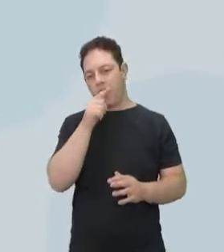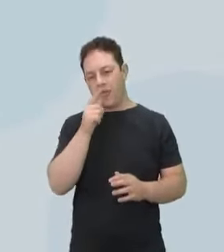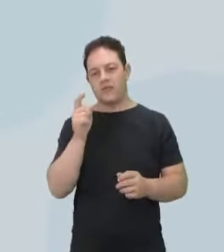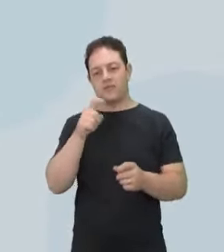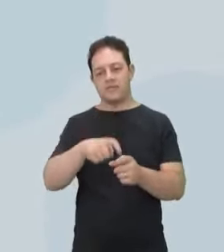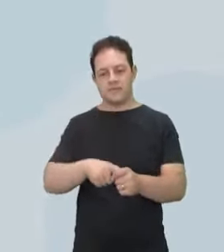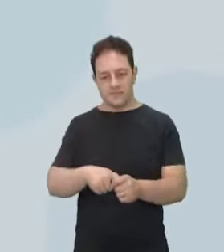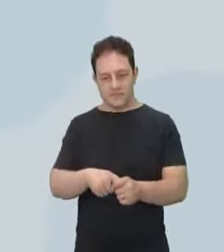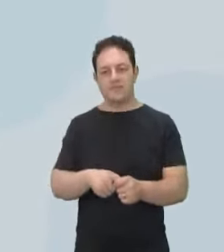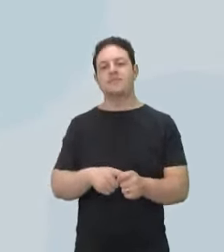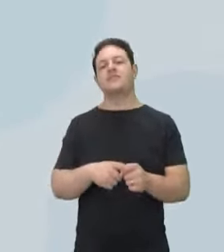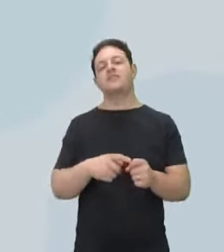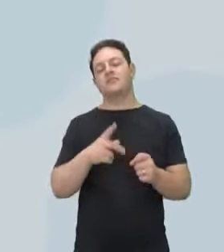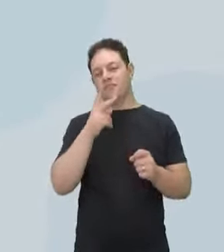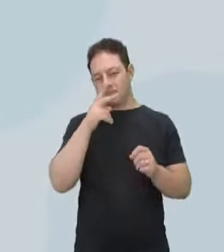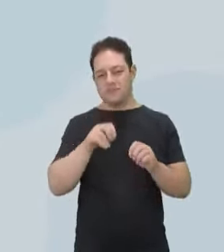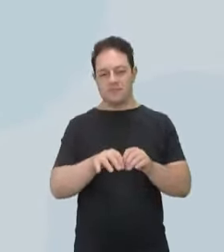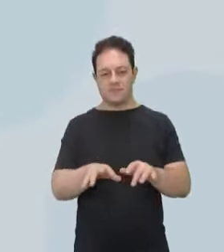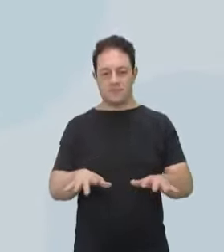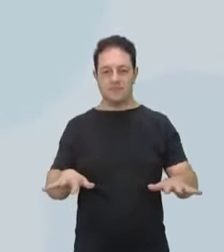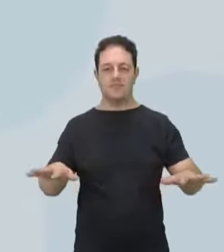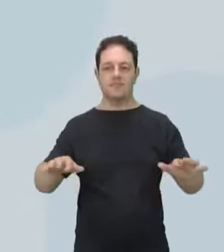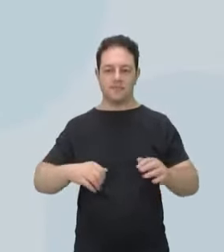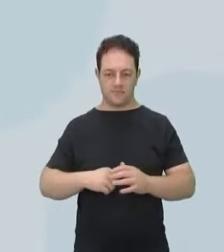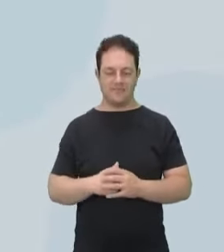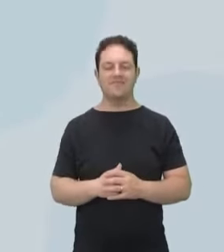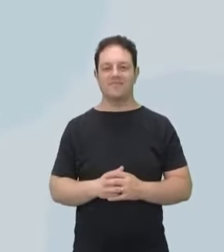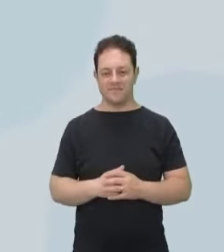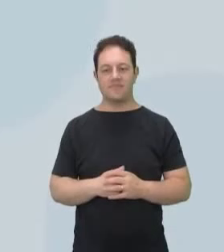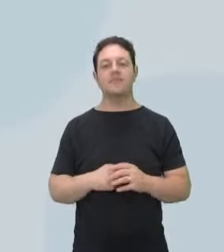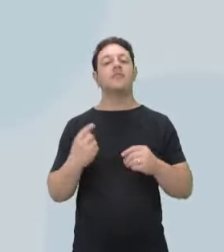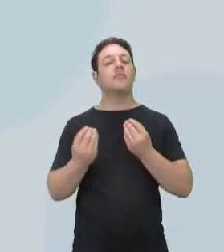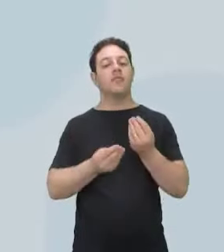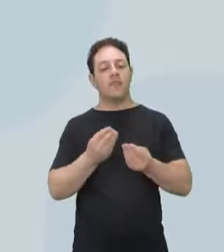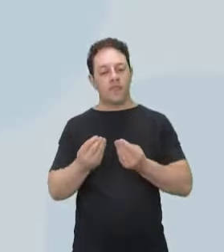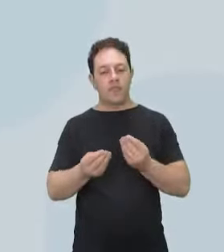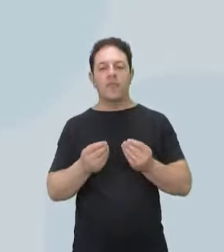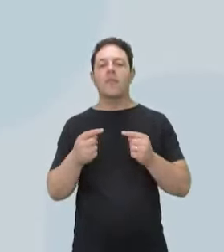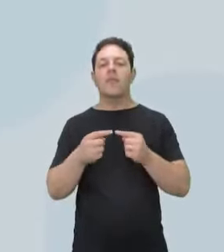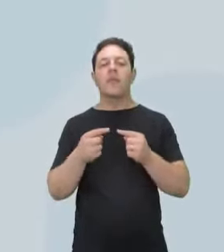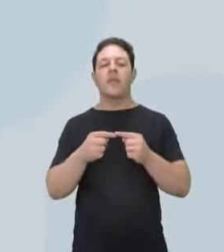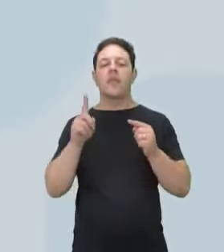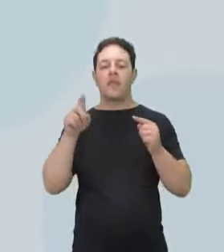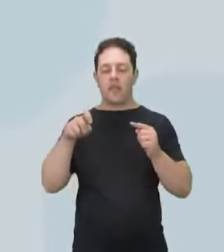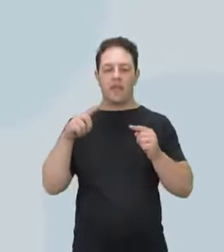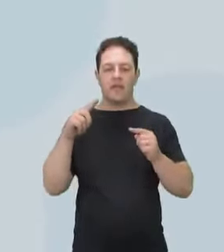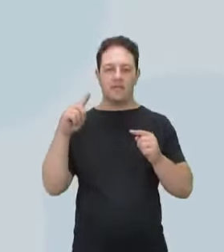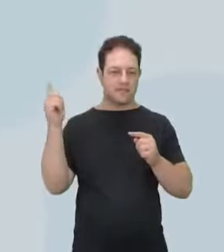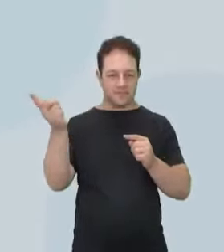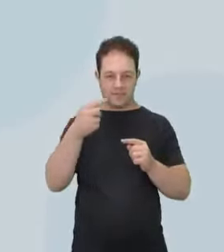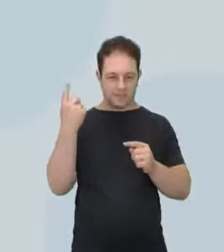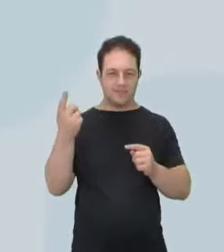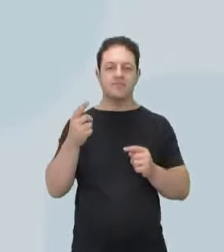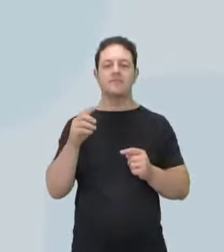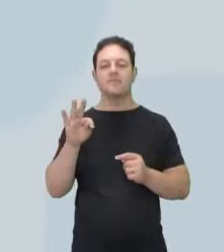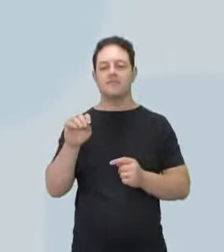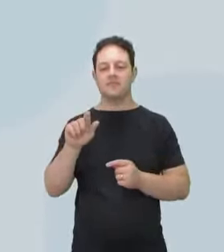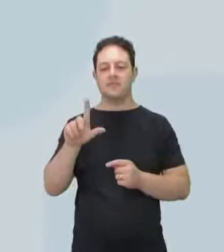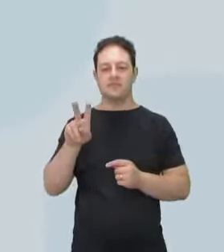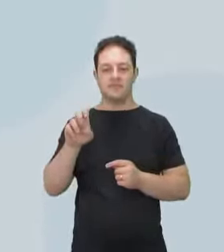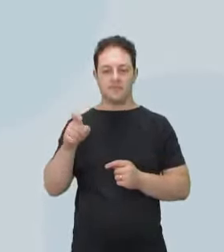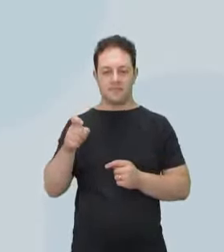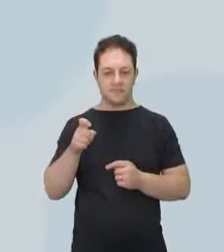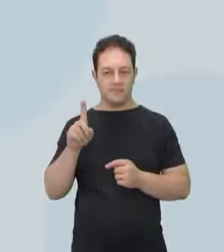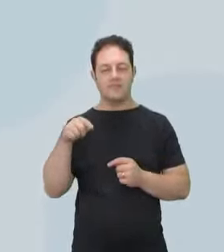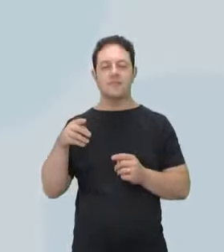né? Ela vai escoar na superfície, né? Formando o que a gente chama nas encostas de talvegs, que que